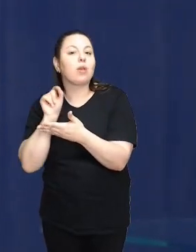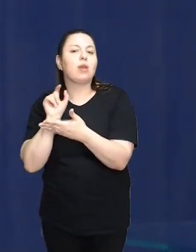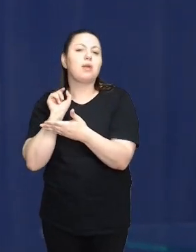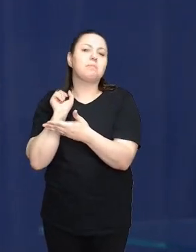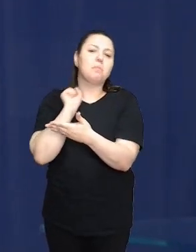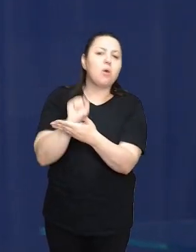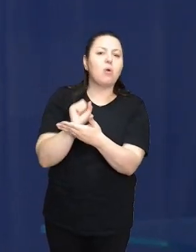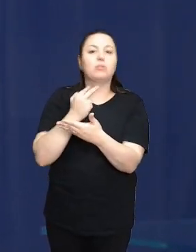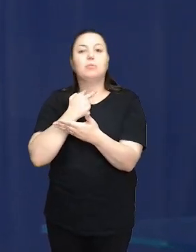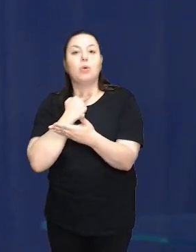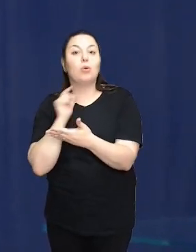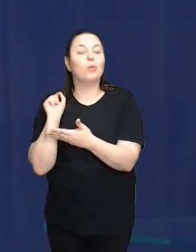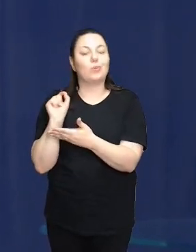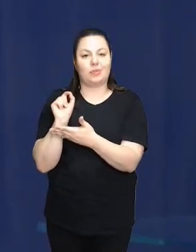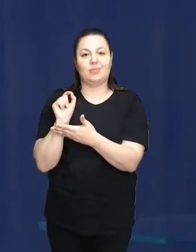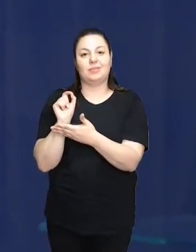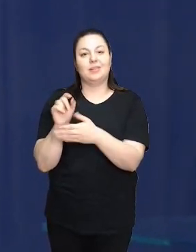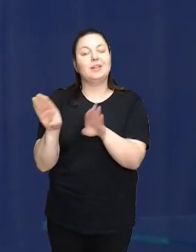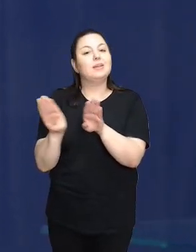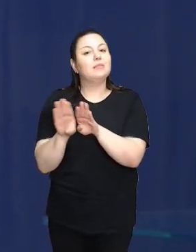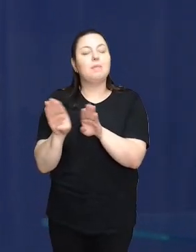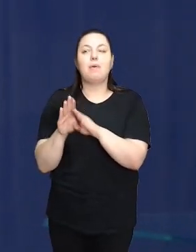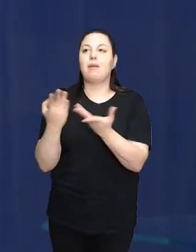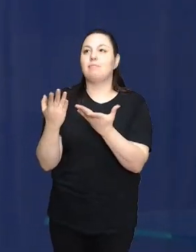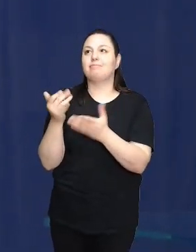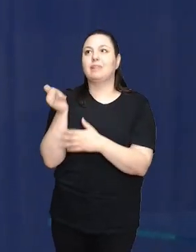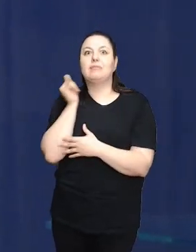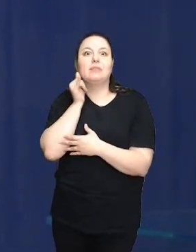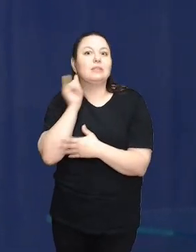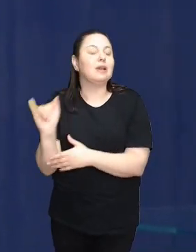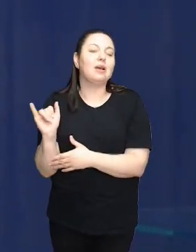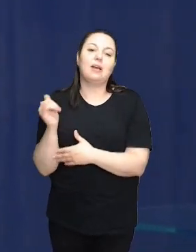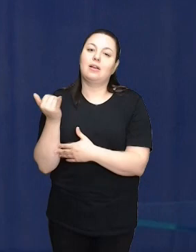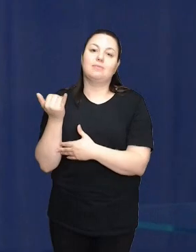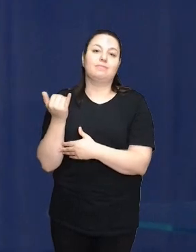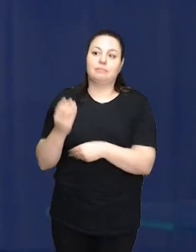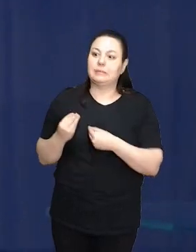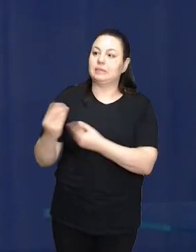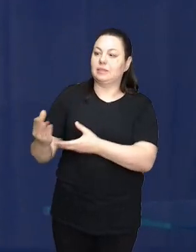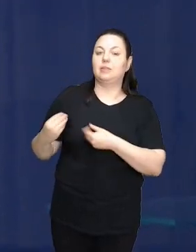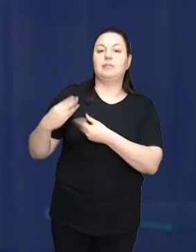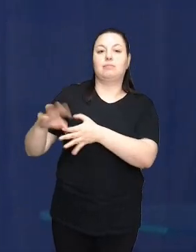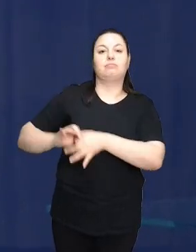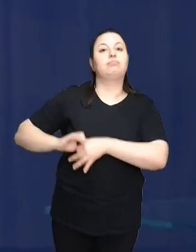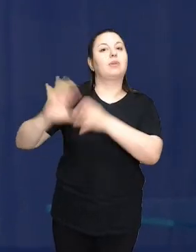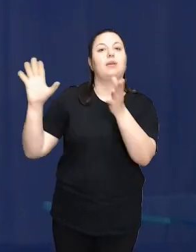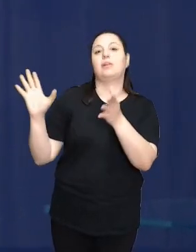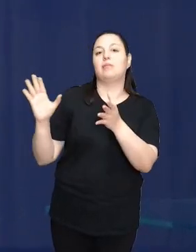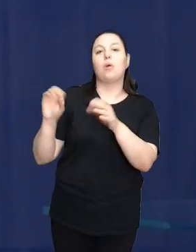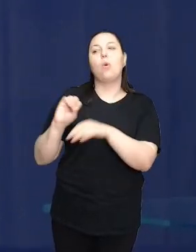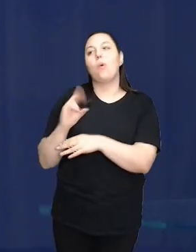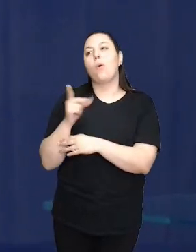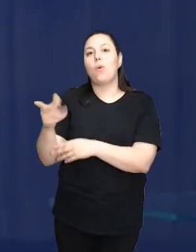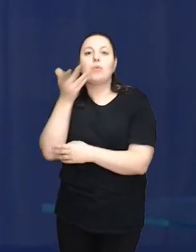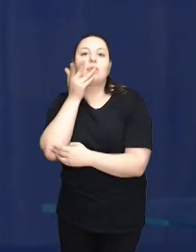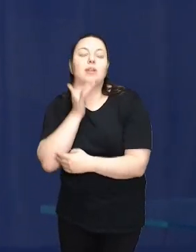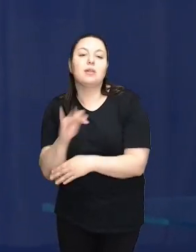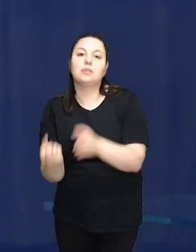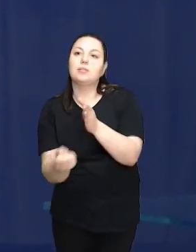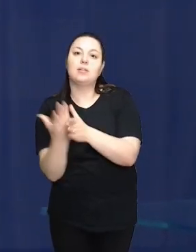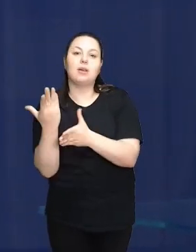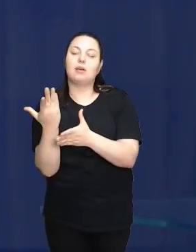máximo que der, evitar dar o celular, né? Tipo, evitar que a criança faça uma conta na rede social. Eu acho bizarro